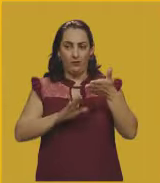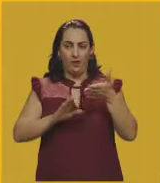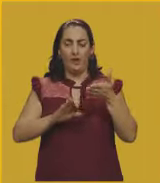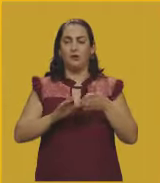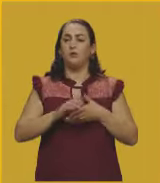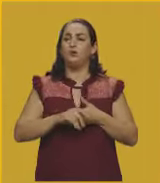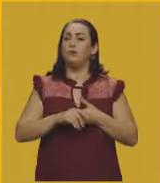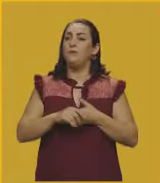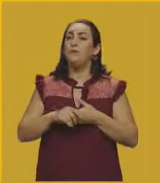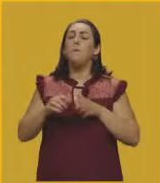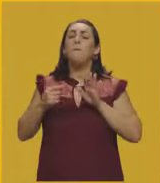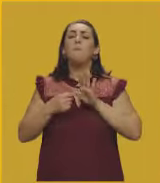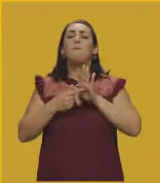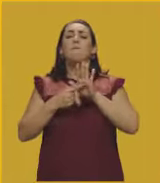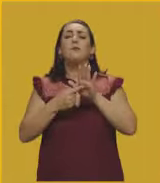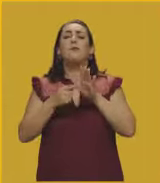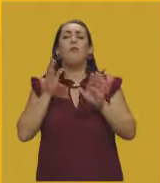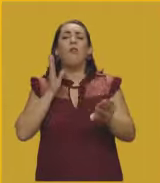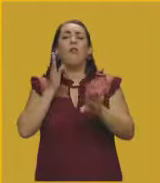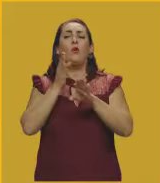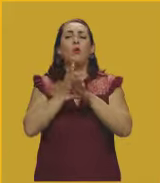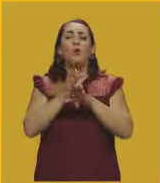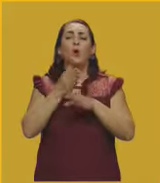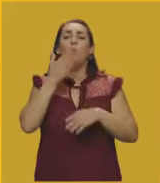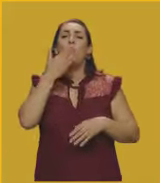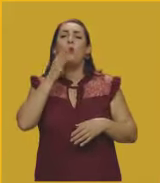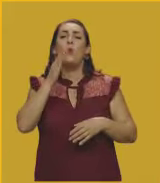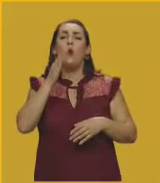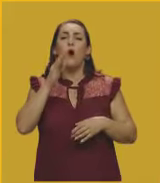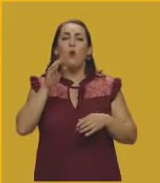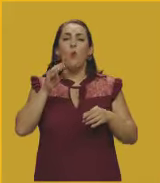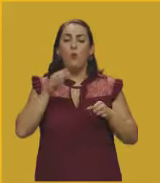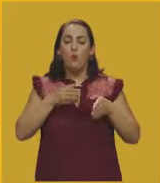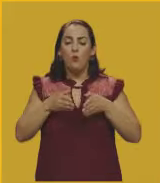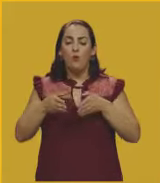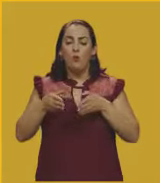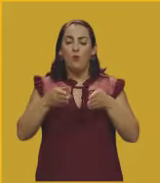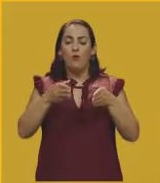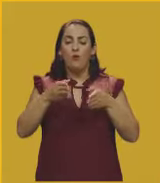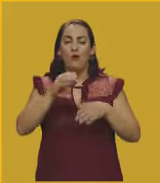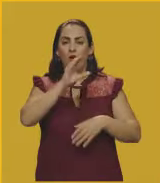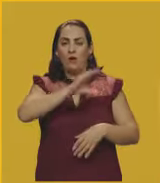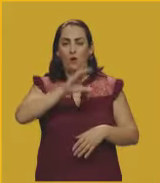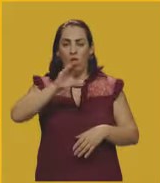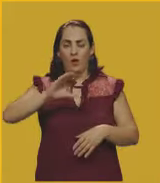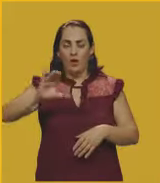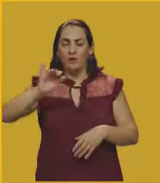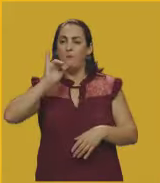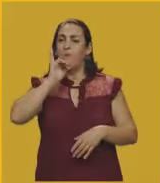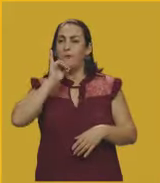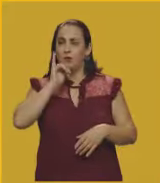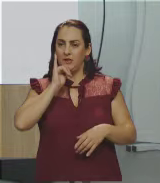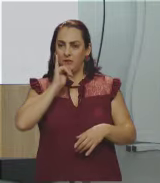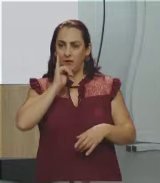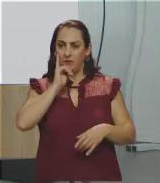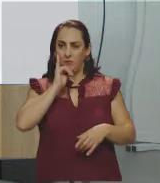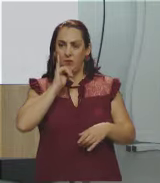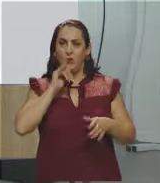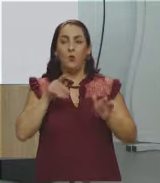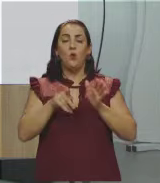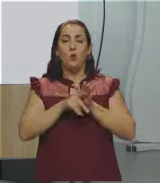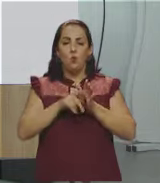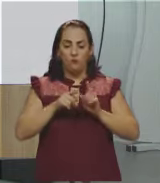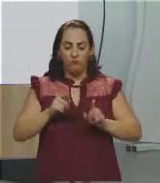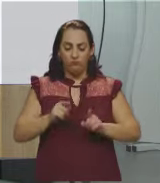É identificar o caminho que a corrente elétrica vai fazer por todo o meu circuito. Nesse caso, a corrente elétrica está saindo aqui do